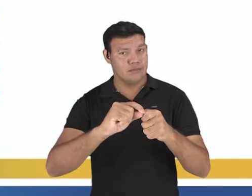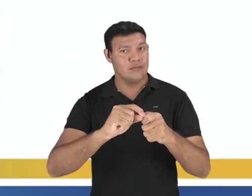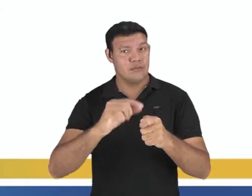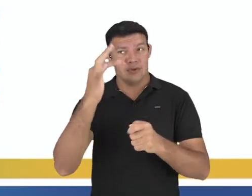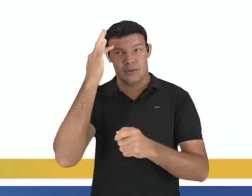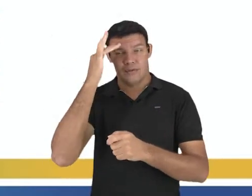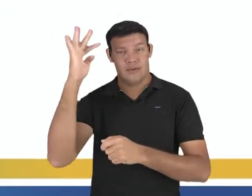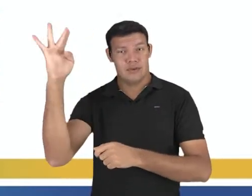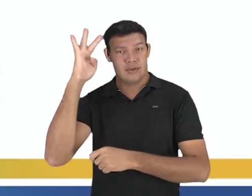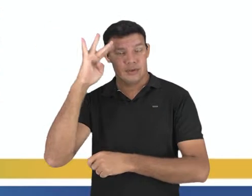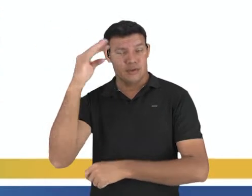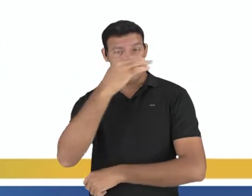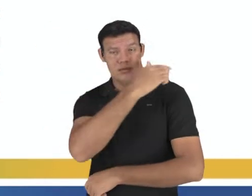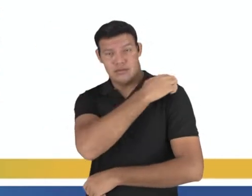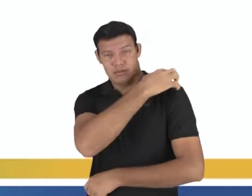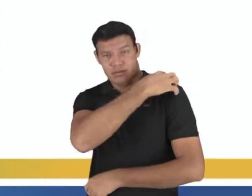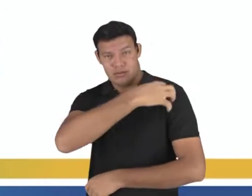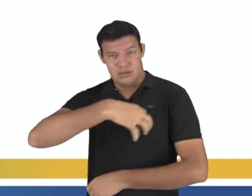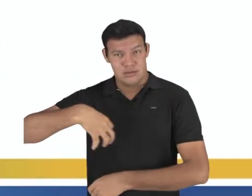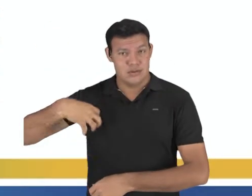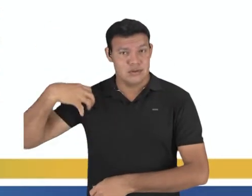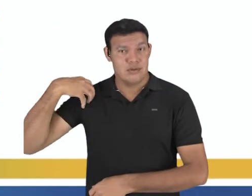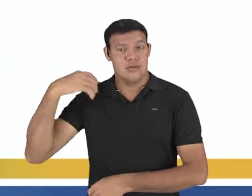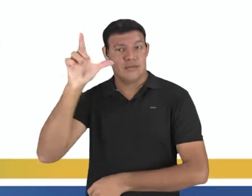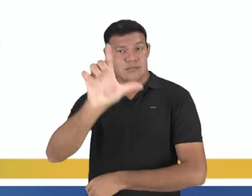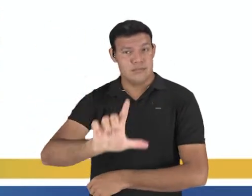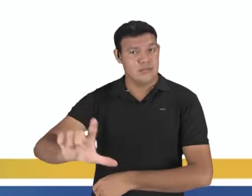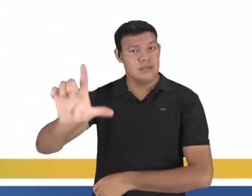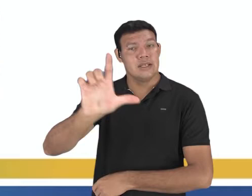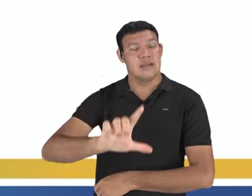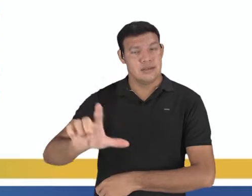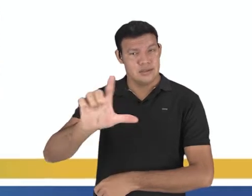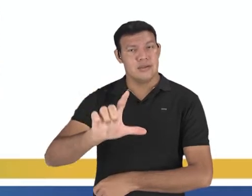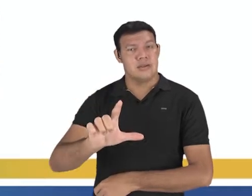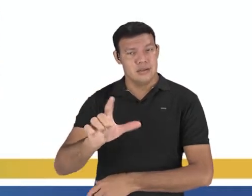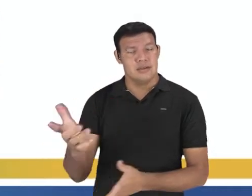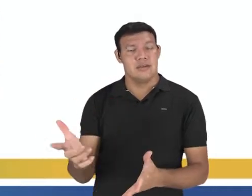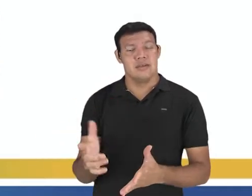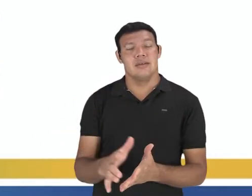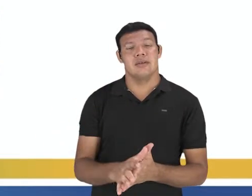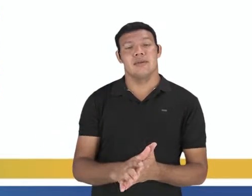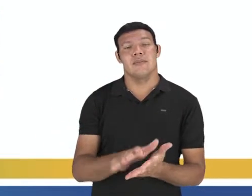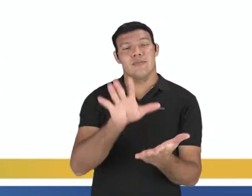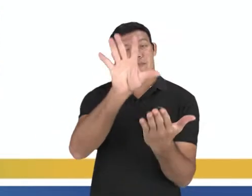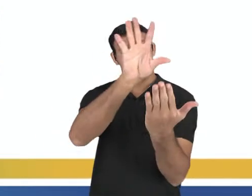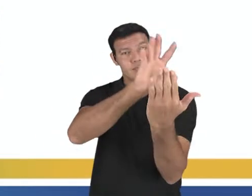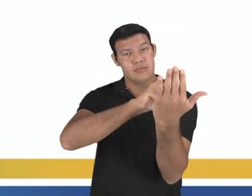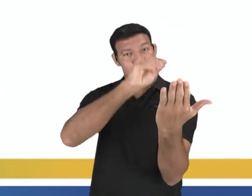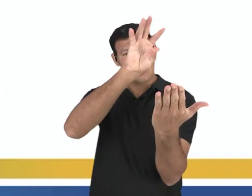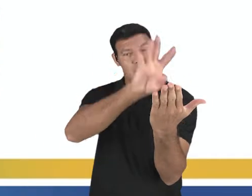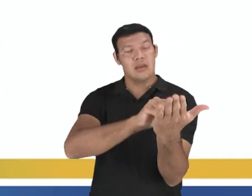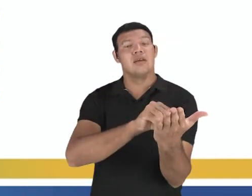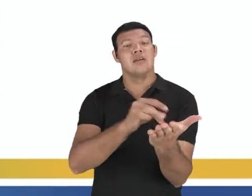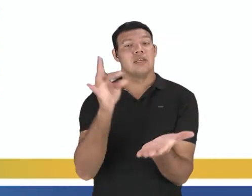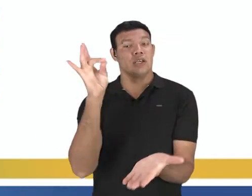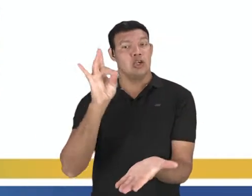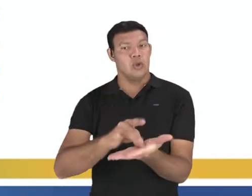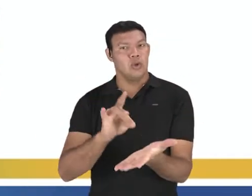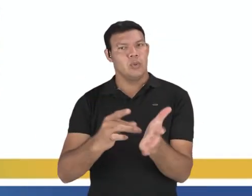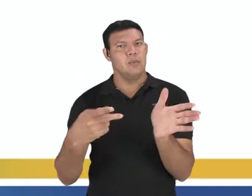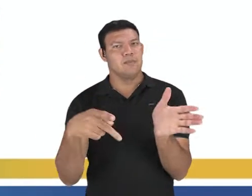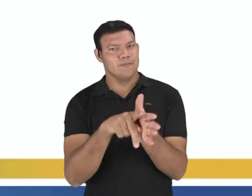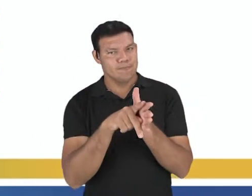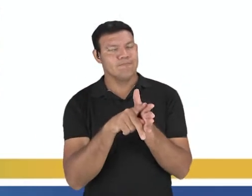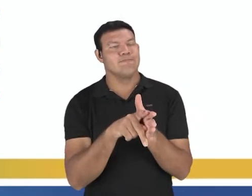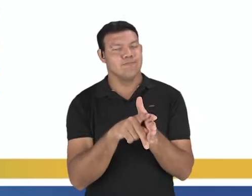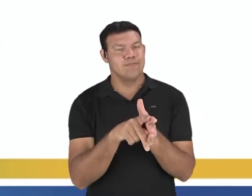Aristóteles. Para o pensador grego, a literatura seria uma imitação ou representação da realidade